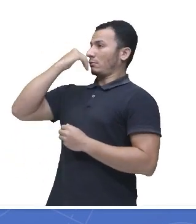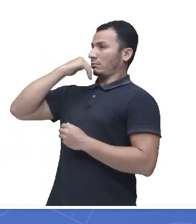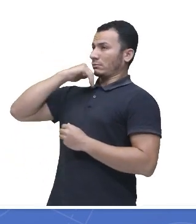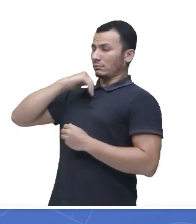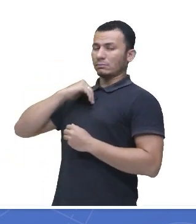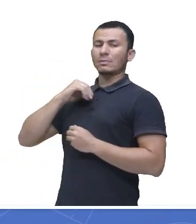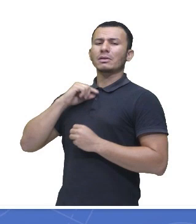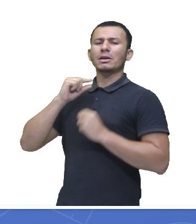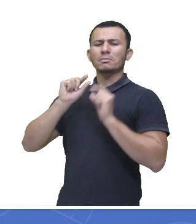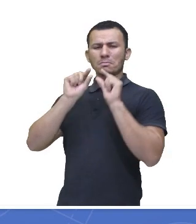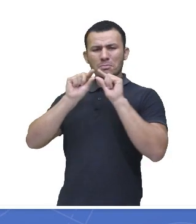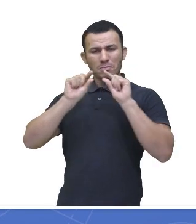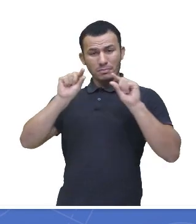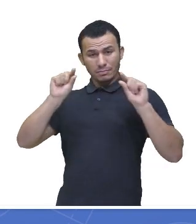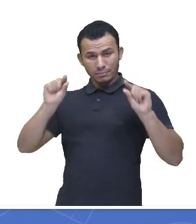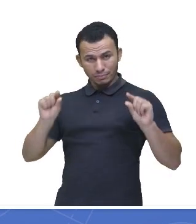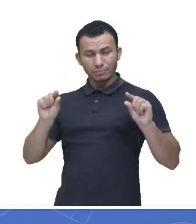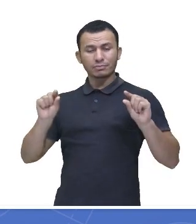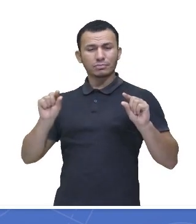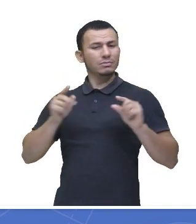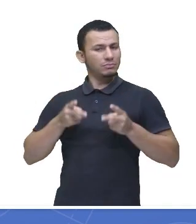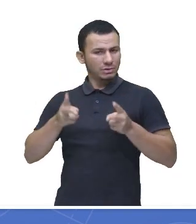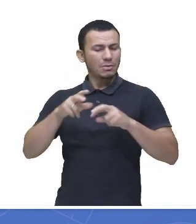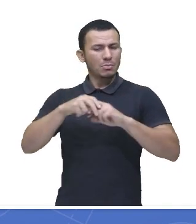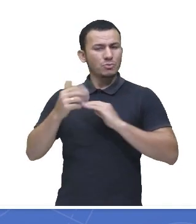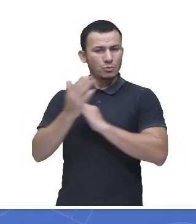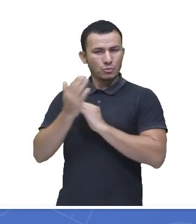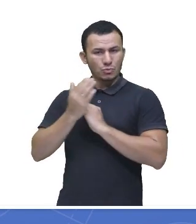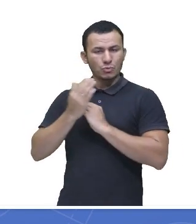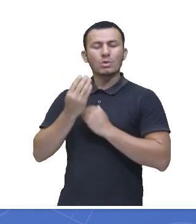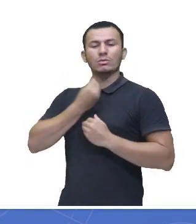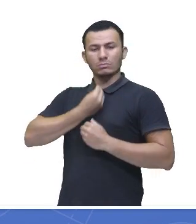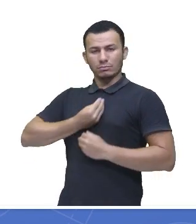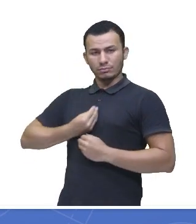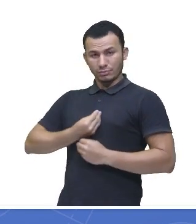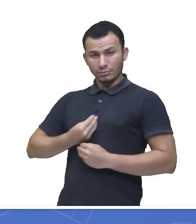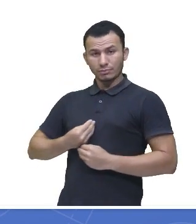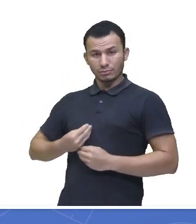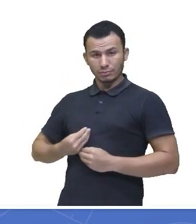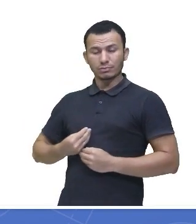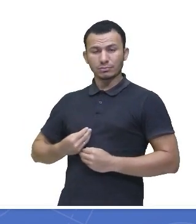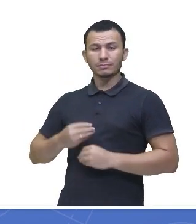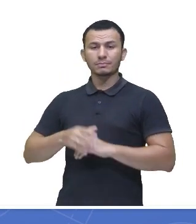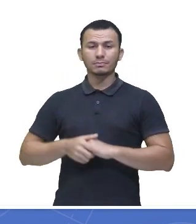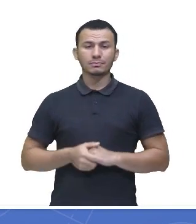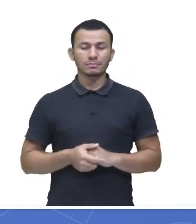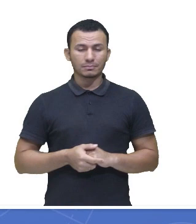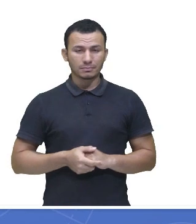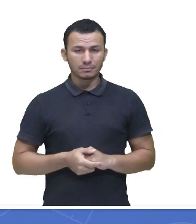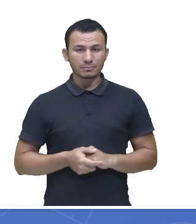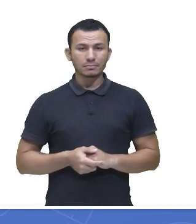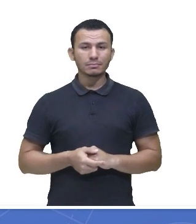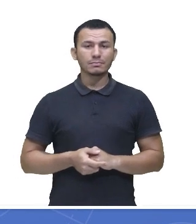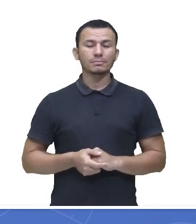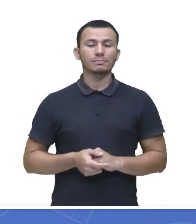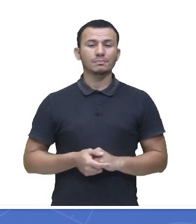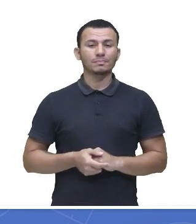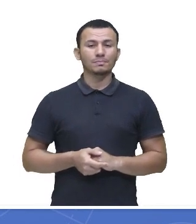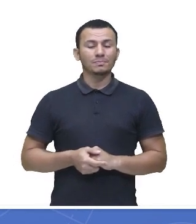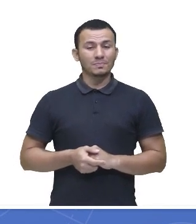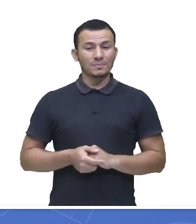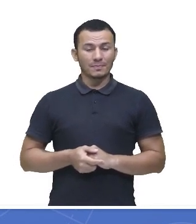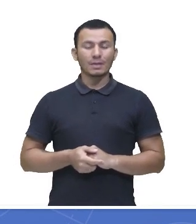em partículas menores, sempre para diminuir, graças à ação de enzimas, ok? Muito